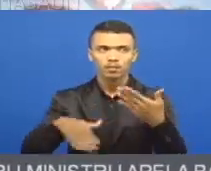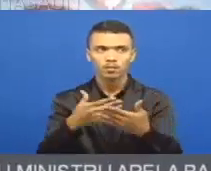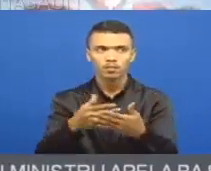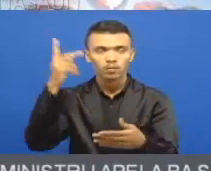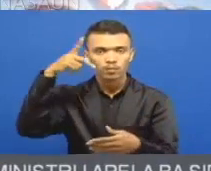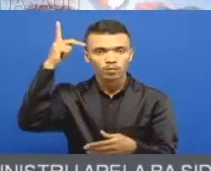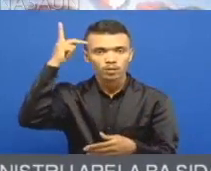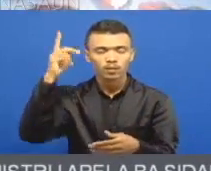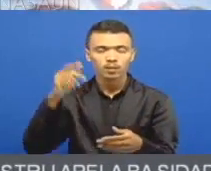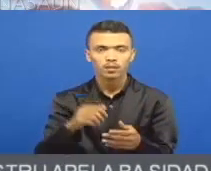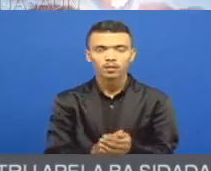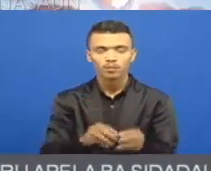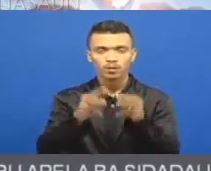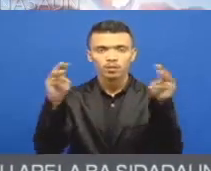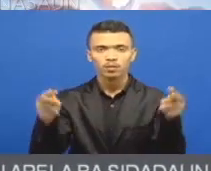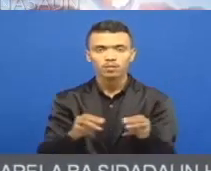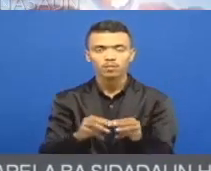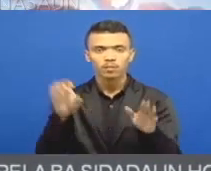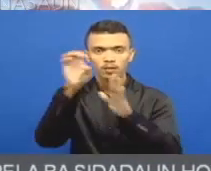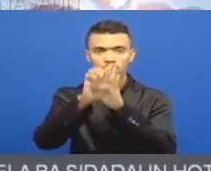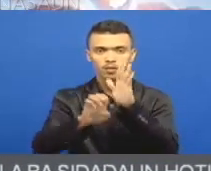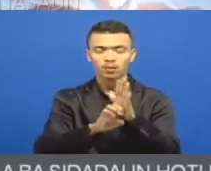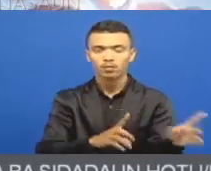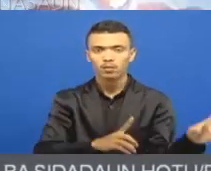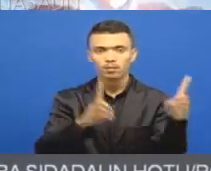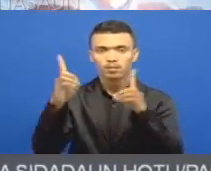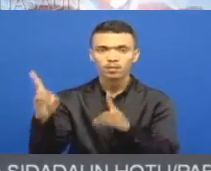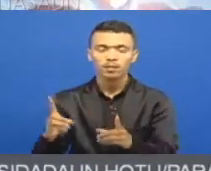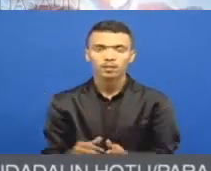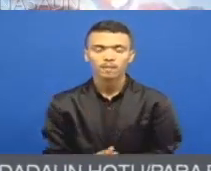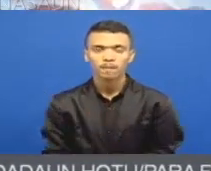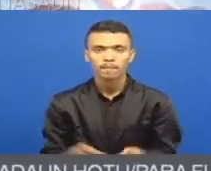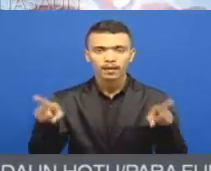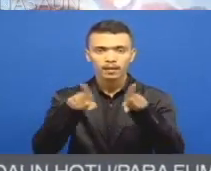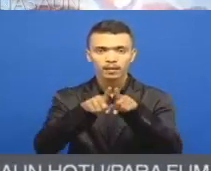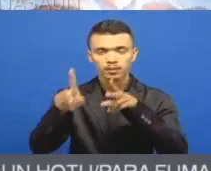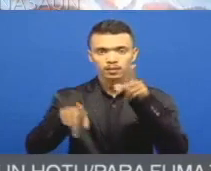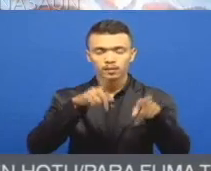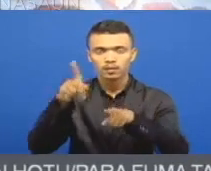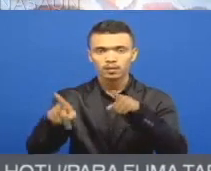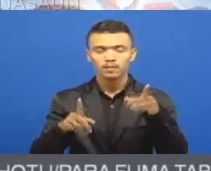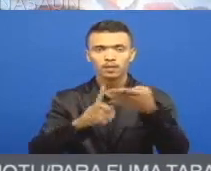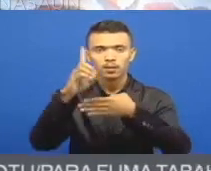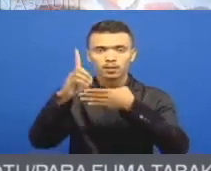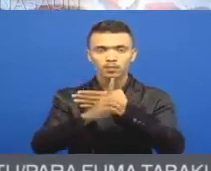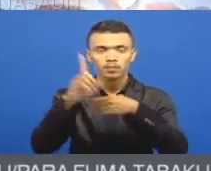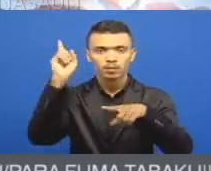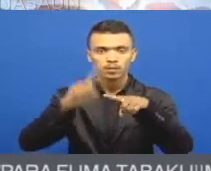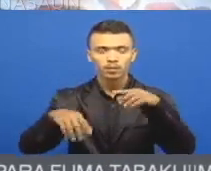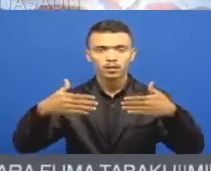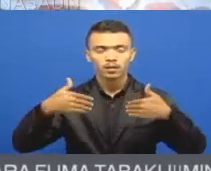descentralização, né? Política nebe media, nebe maka itere estar o criela. E hara se cidadão, desenvolvimento la bele